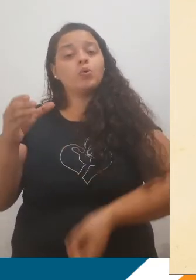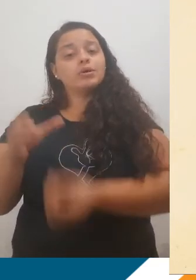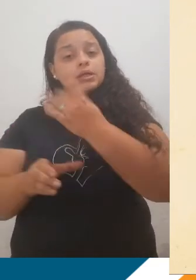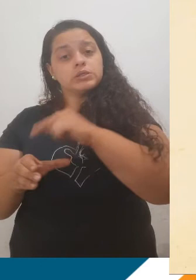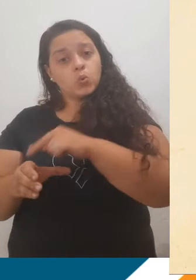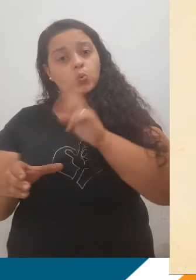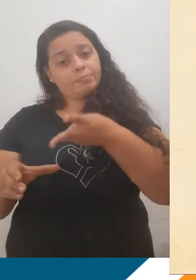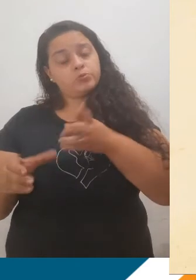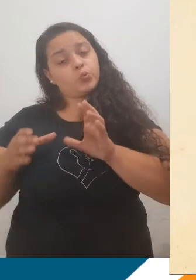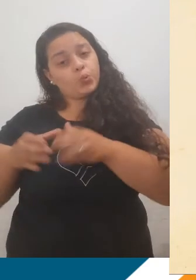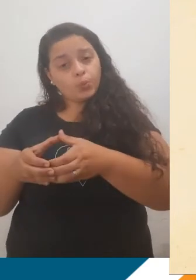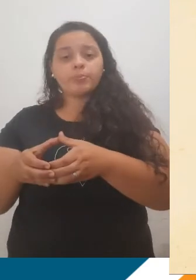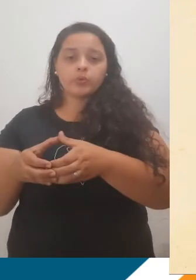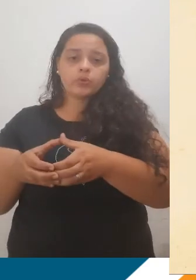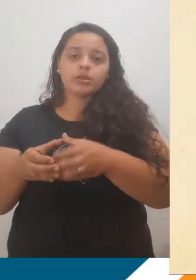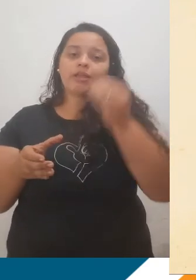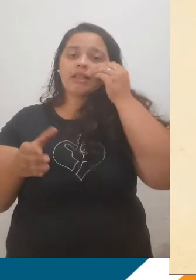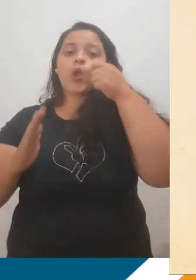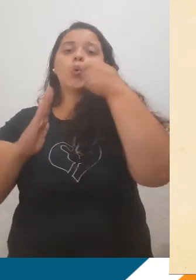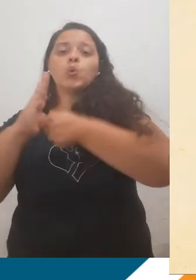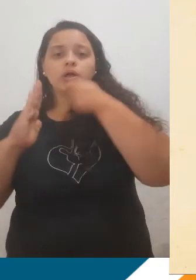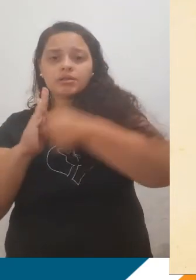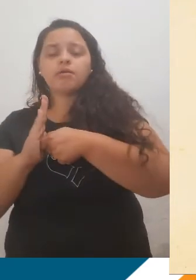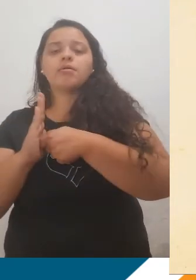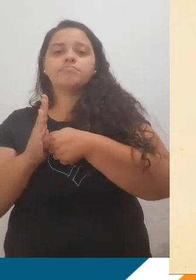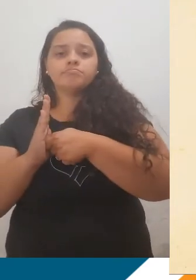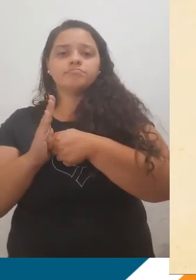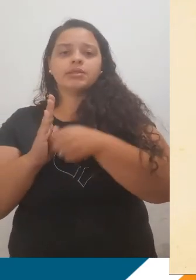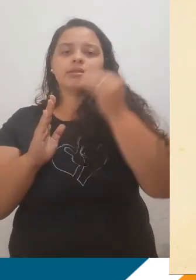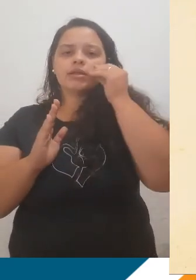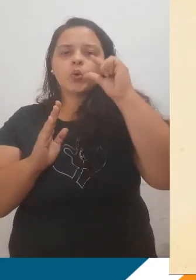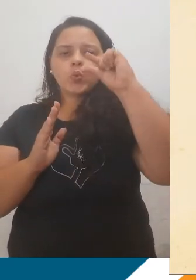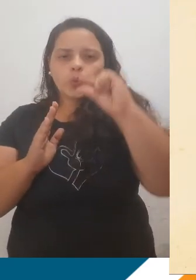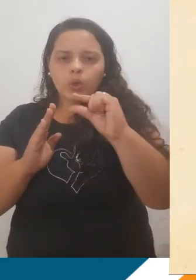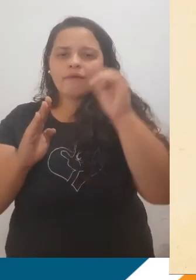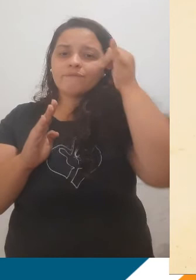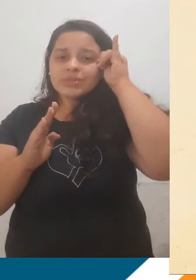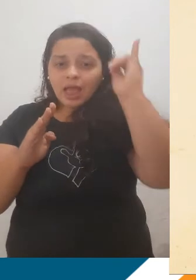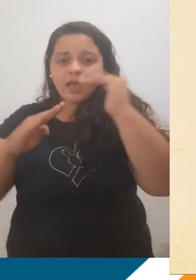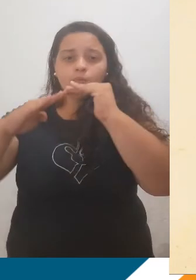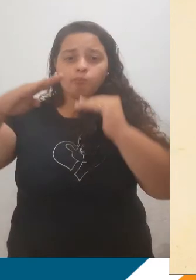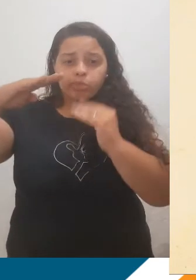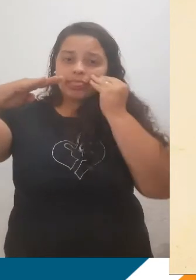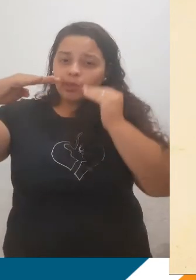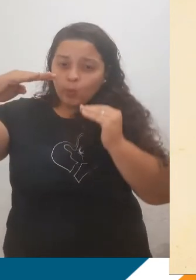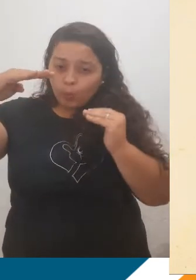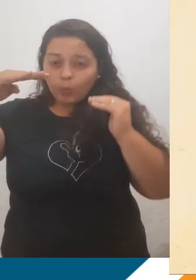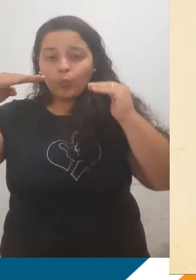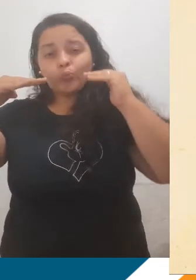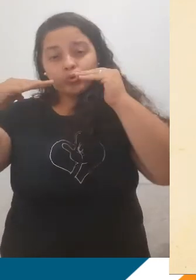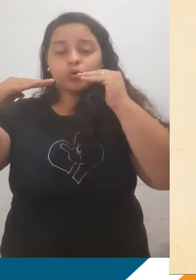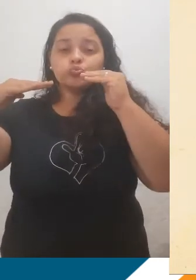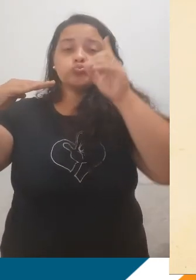grupo que vai tentar lutar por uma diminuição da desigualdade social através da obtenção